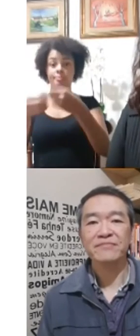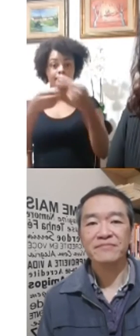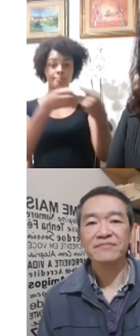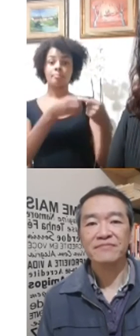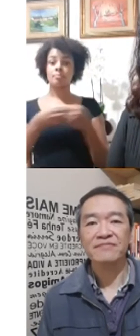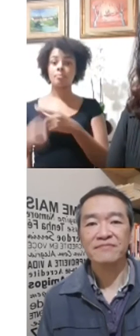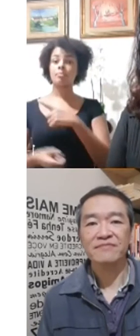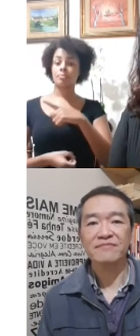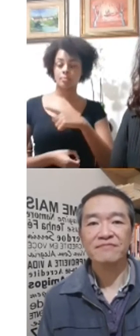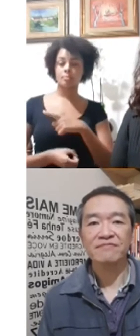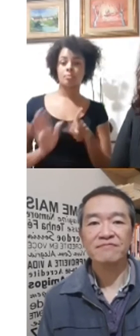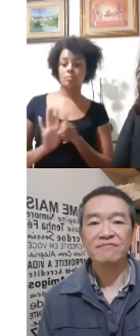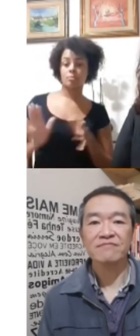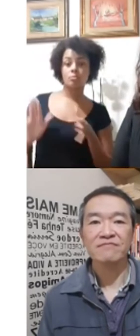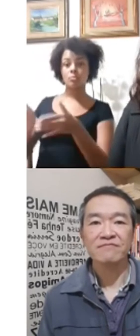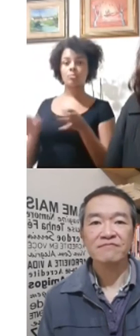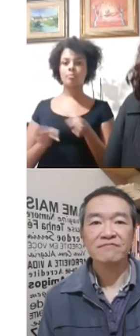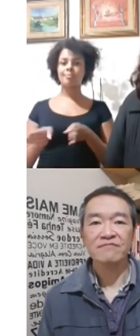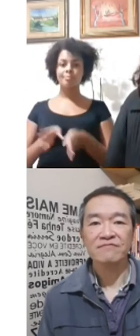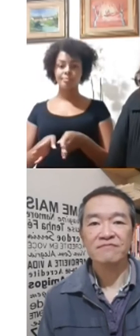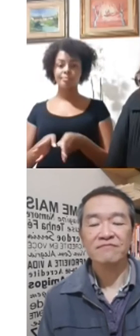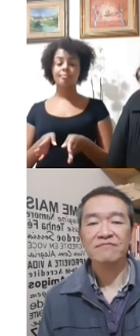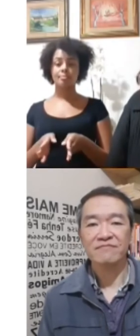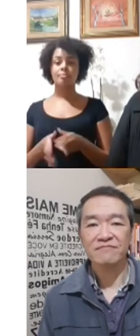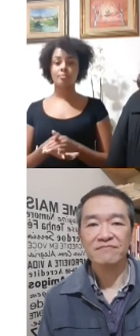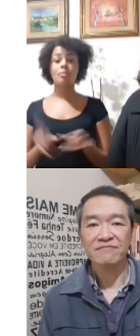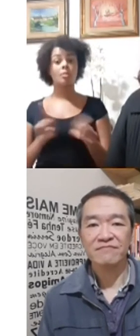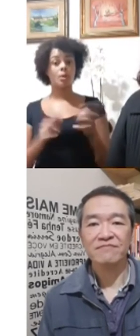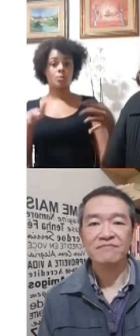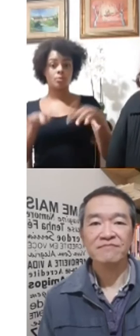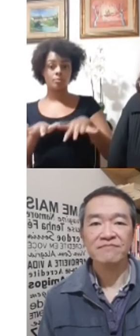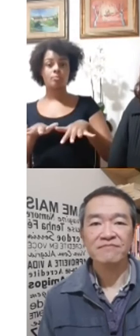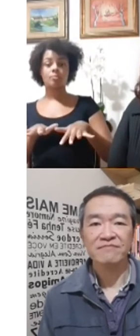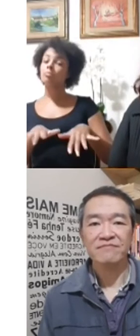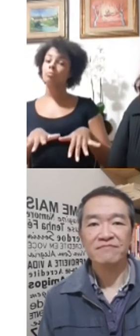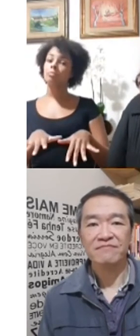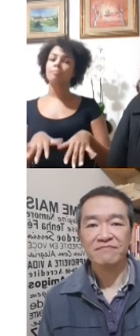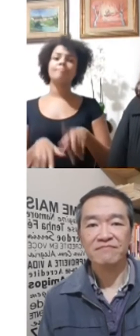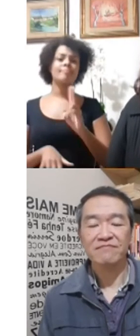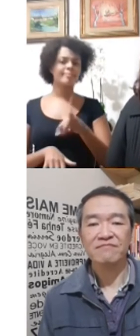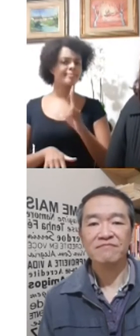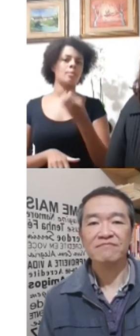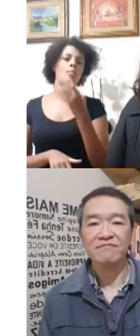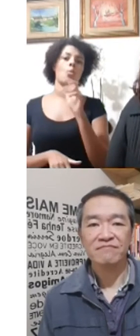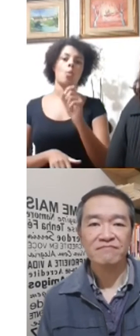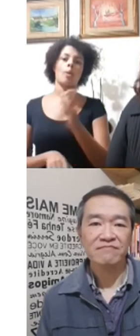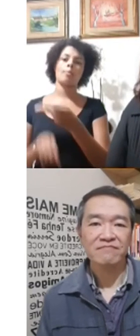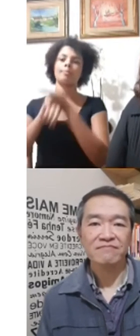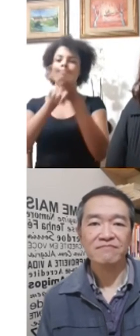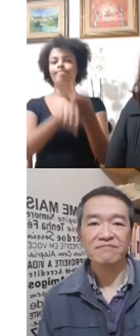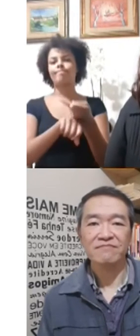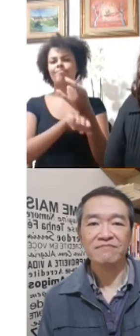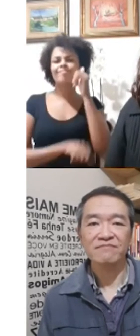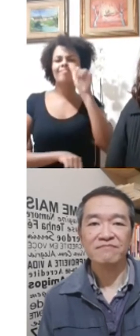suas estruturas voltadas à questão da acessibilidade e da inclusão. Então, vale a pena sempre consultar para